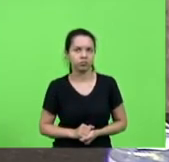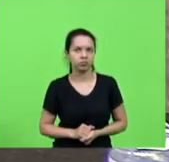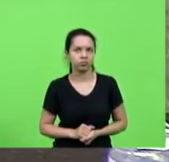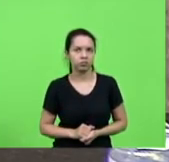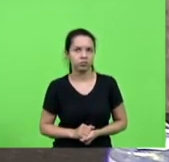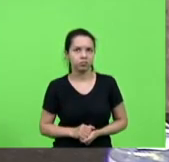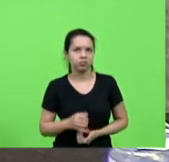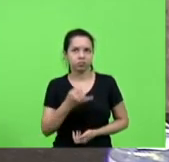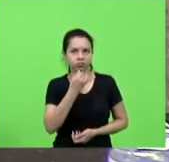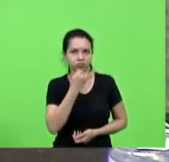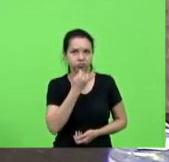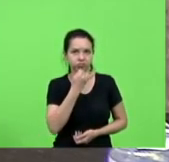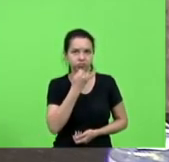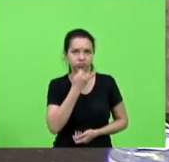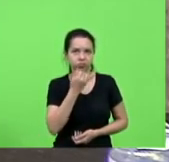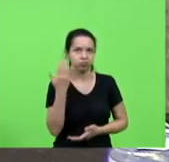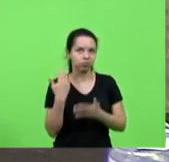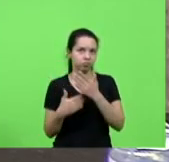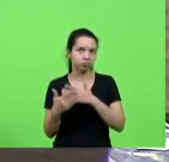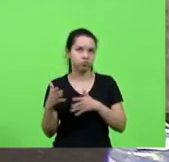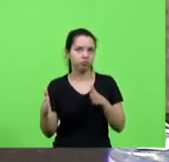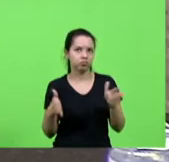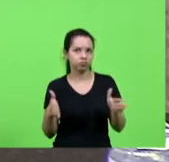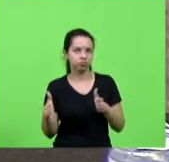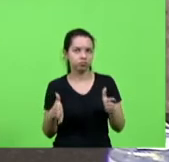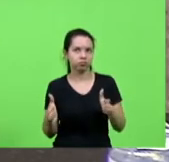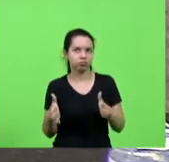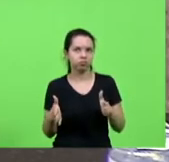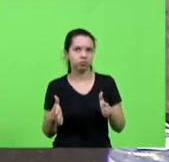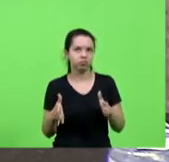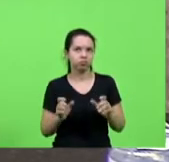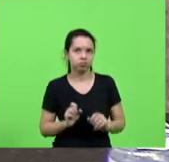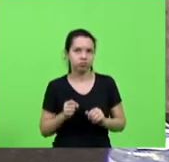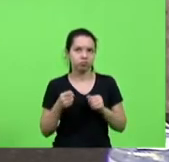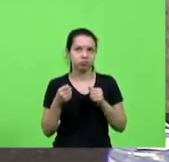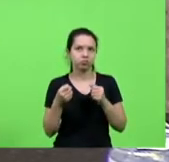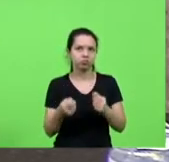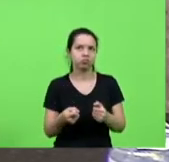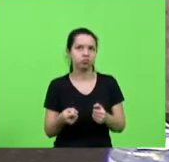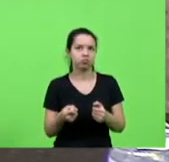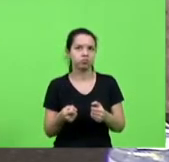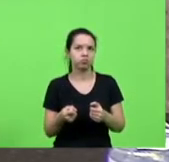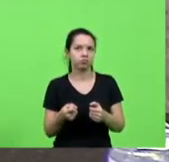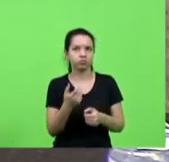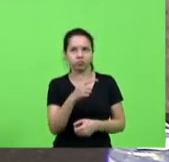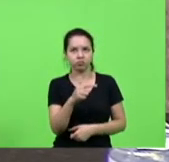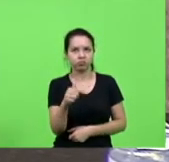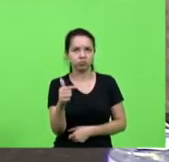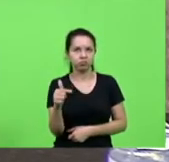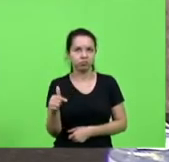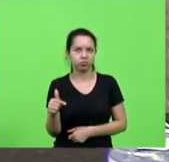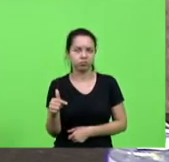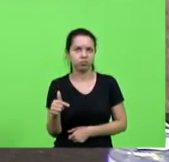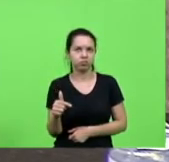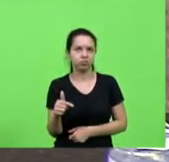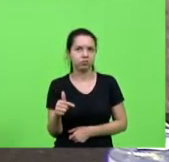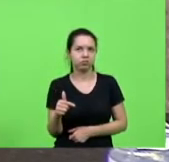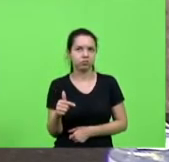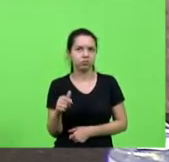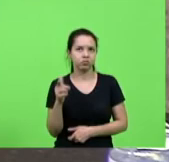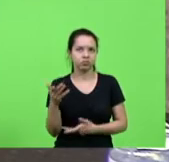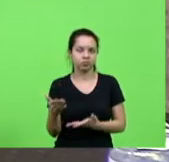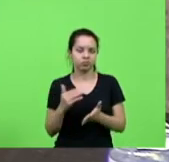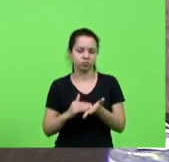Lamentamos. Naquele momento não houve o empenho, a empolgação, nem por parte do secretário